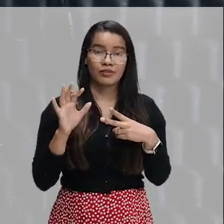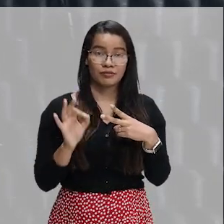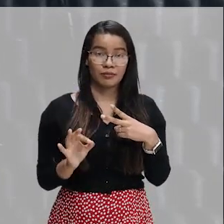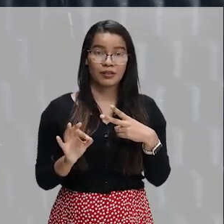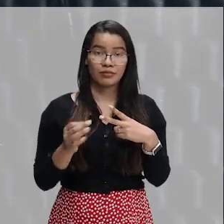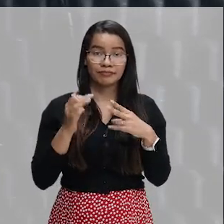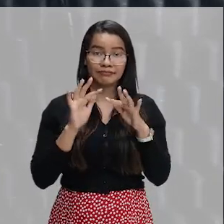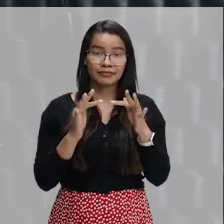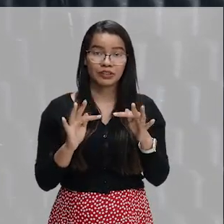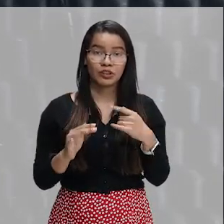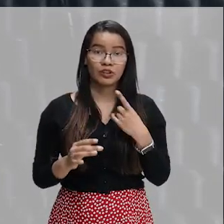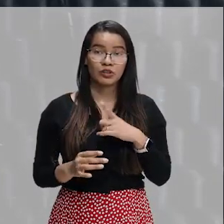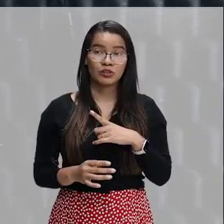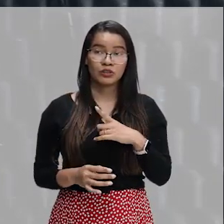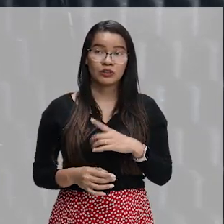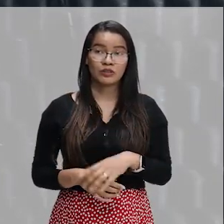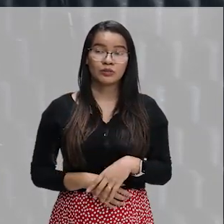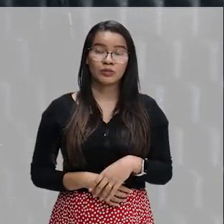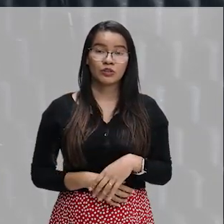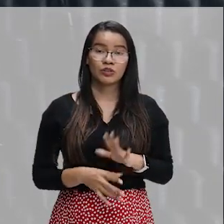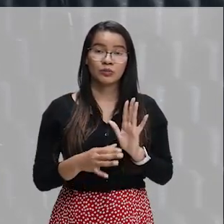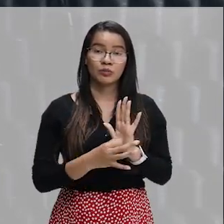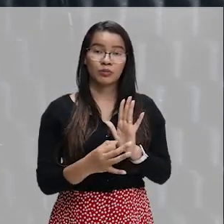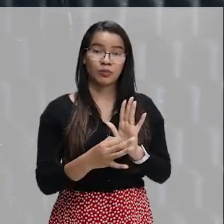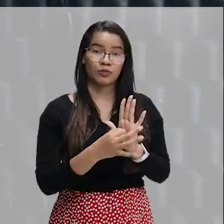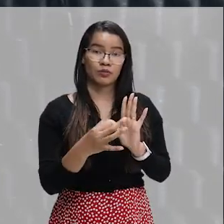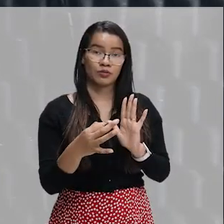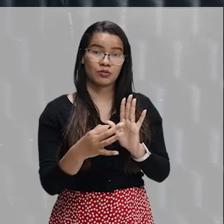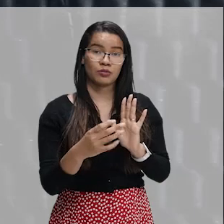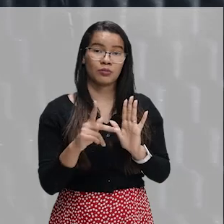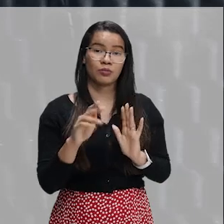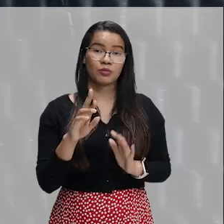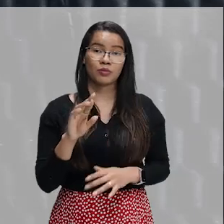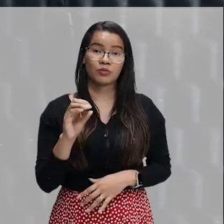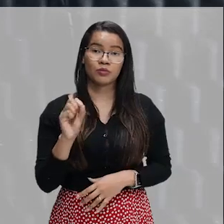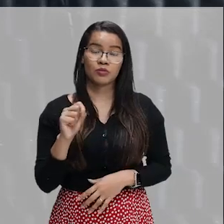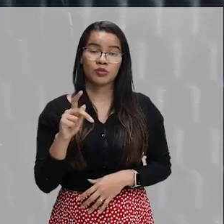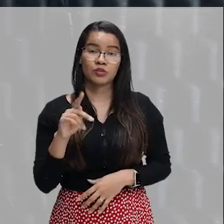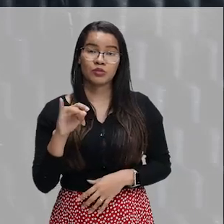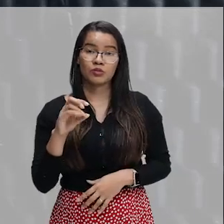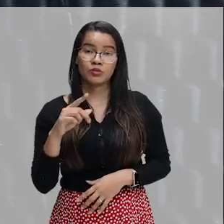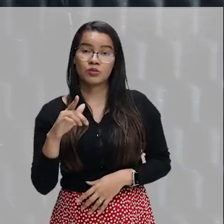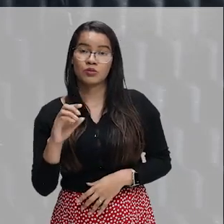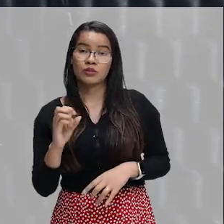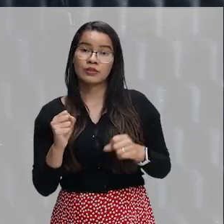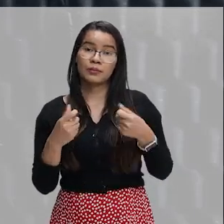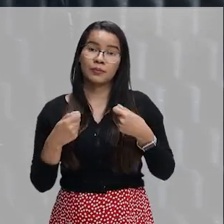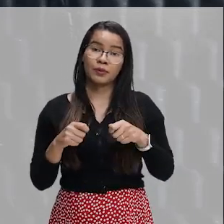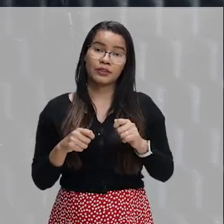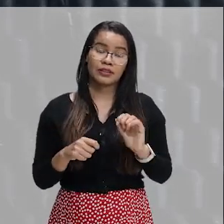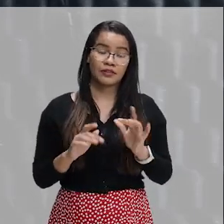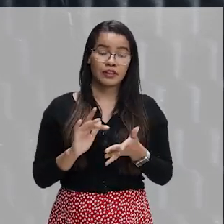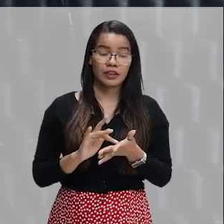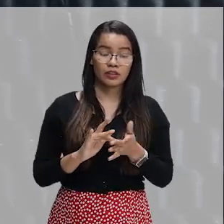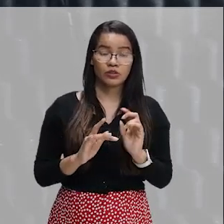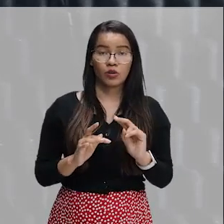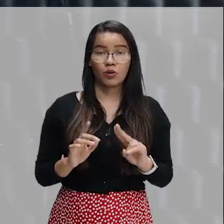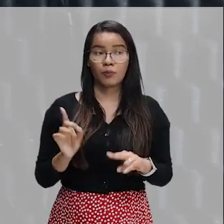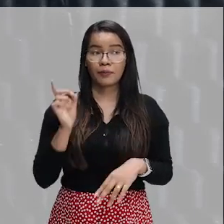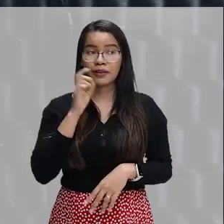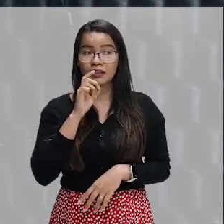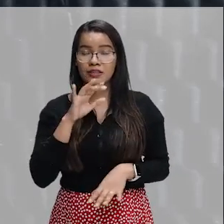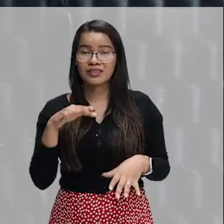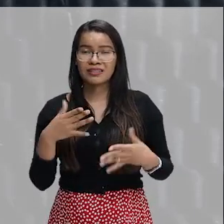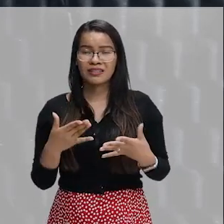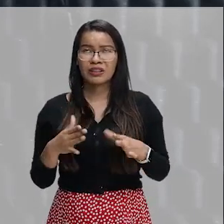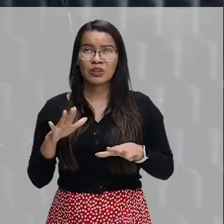afirmações, que a gente chama de proposições, né? Elas podem ou não ser verdade. Então, será que a gente viveu aqui um